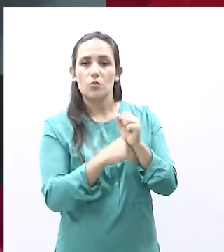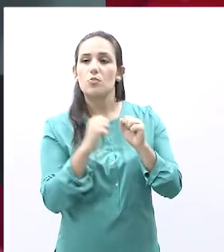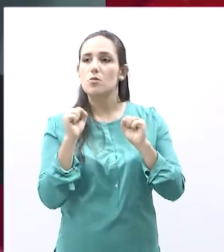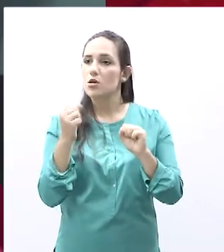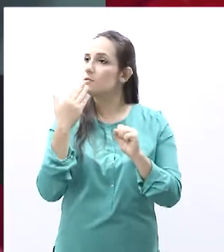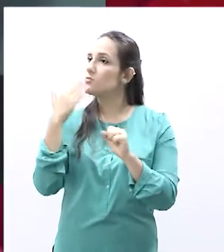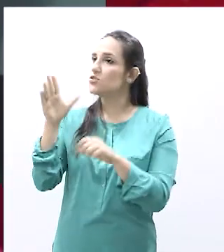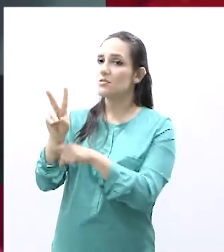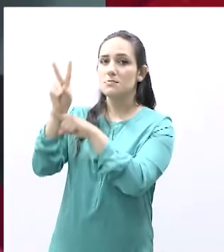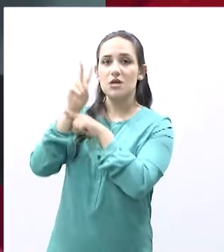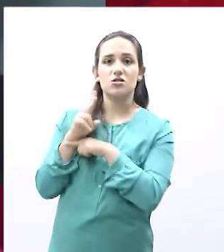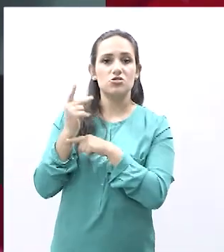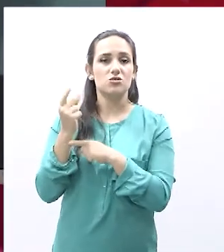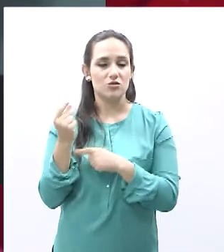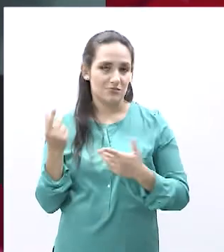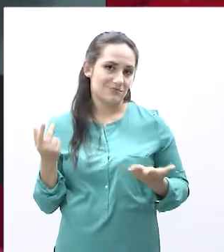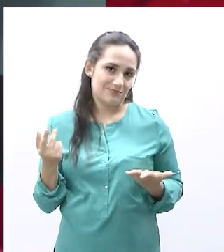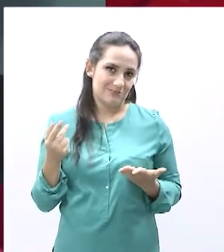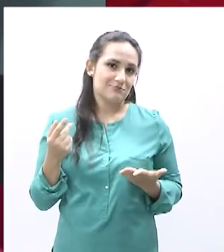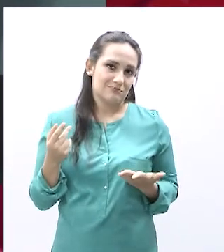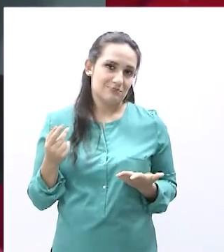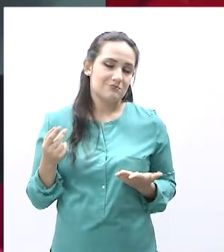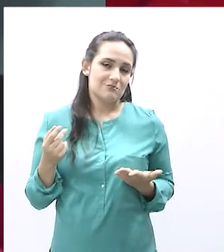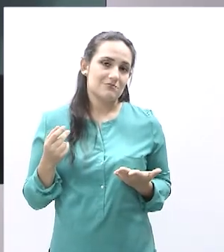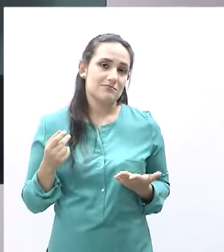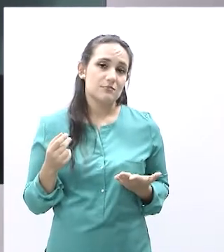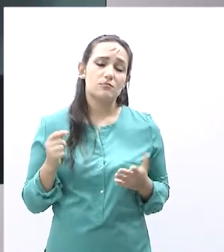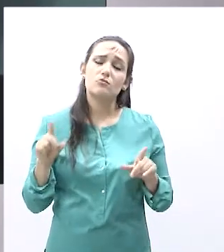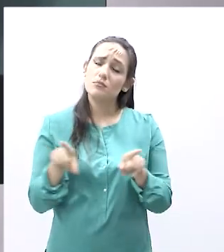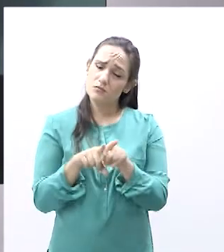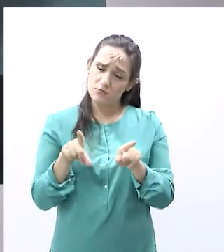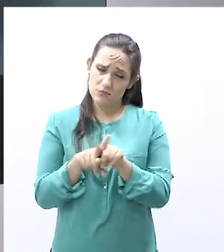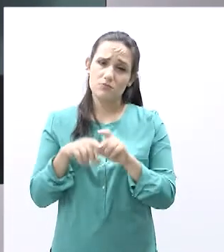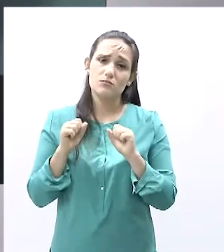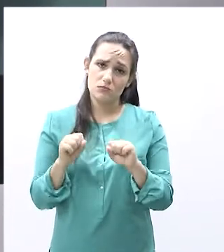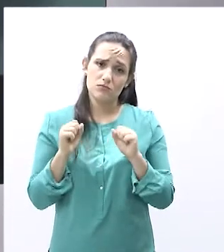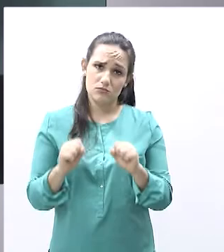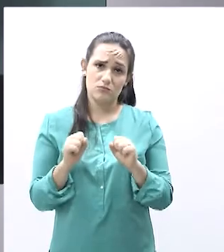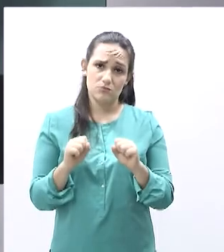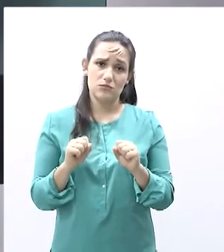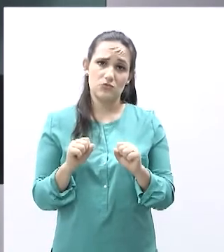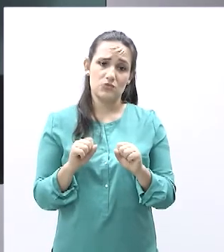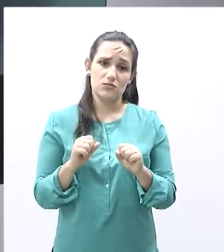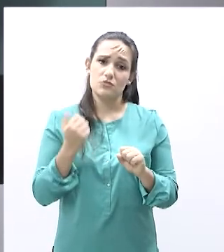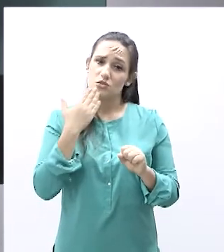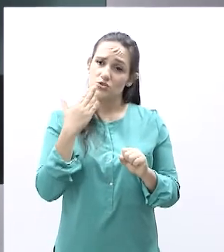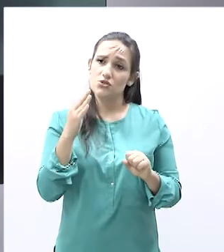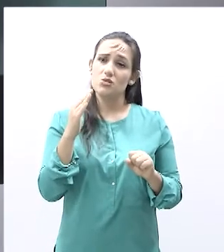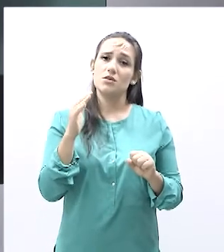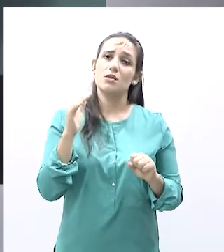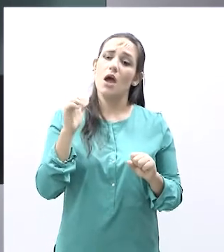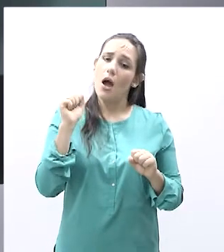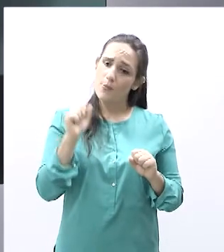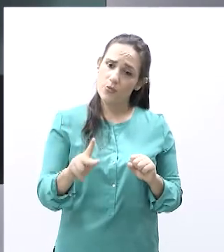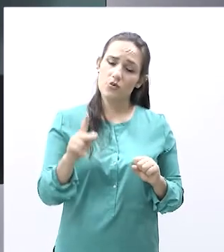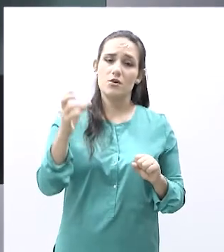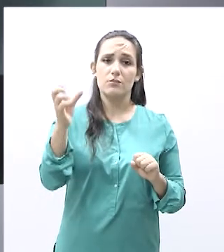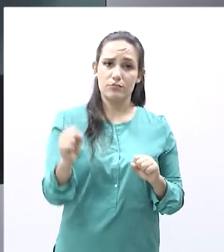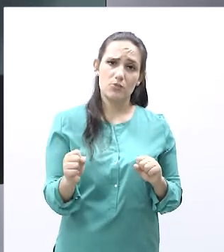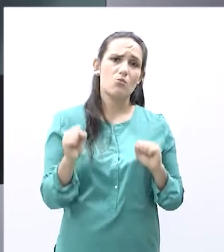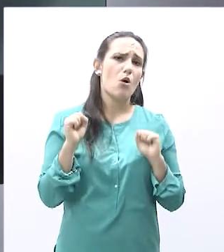pedir empréstimo para a empresa, que é um microempreendedor, e pode também ter acesso aos